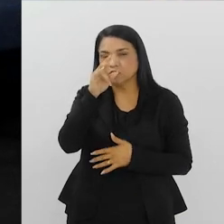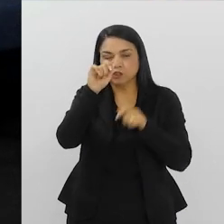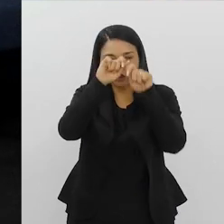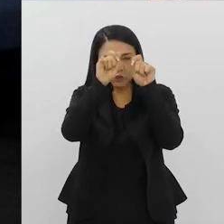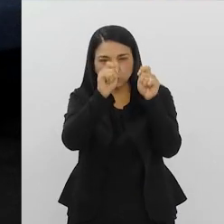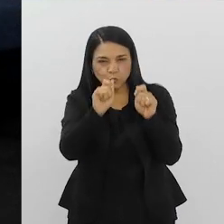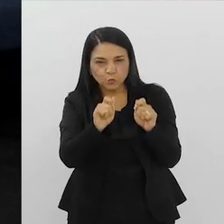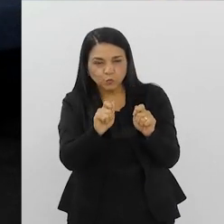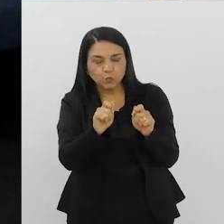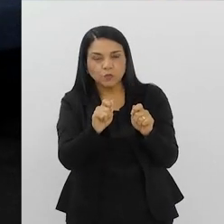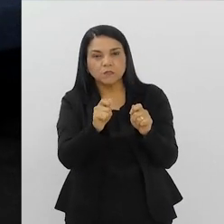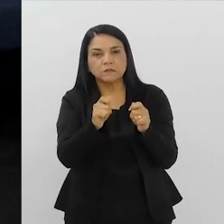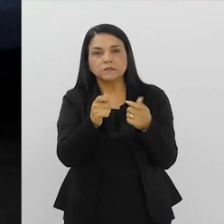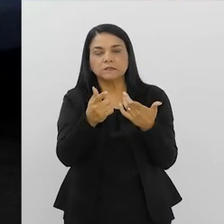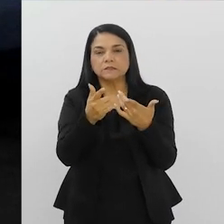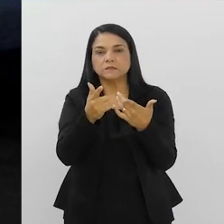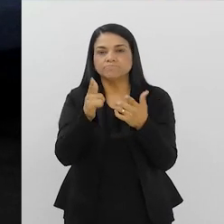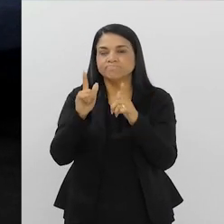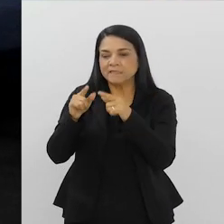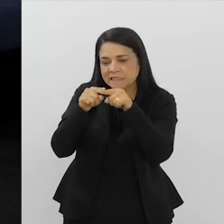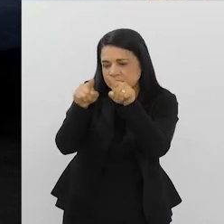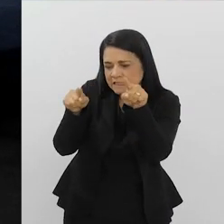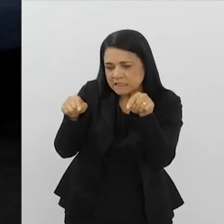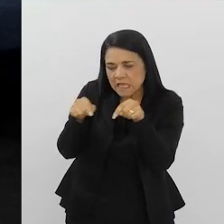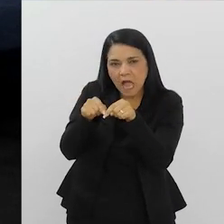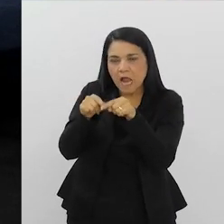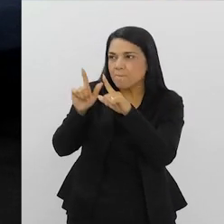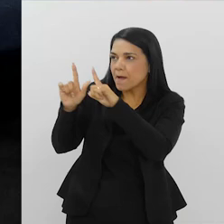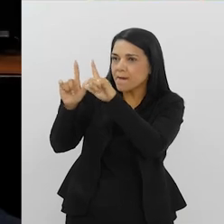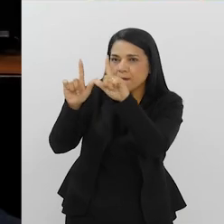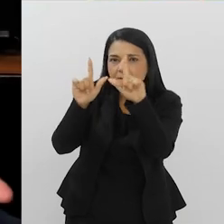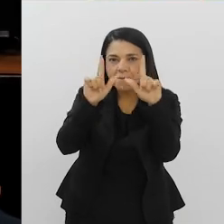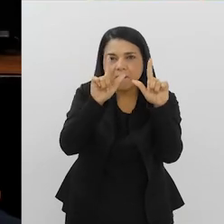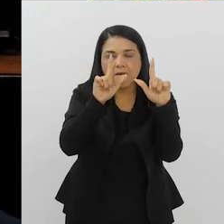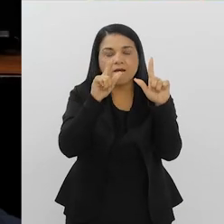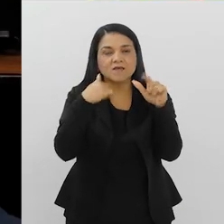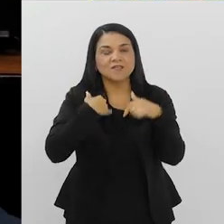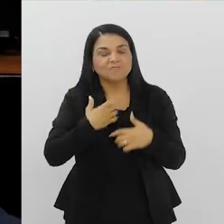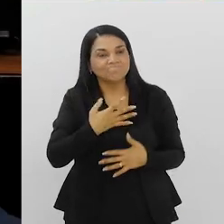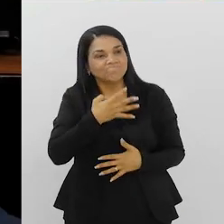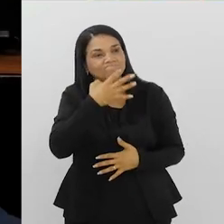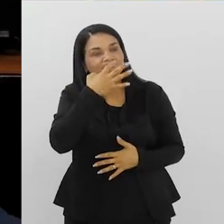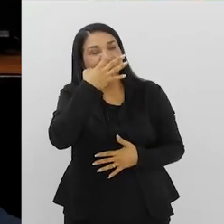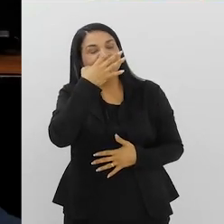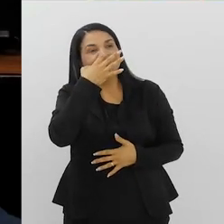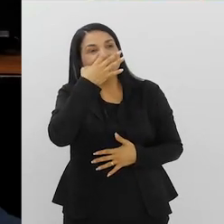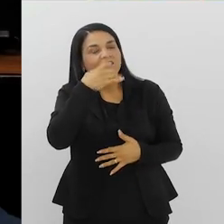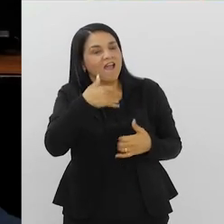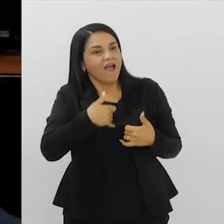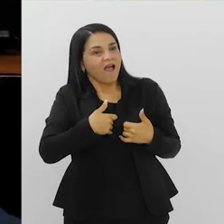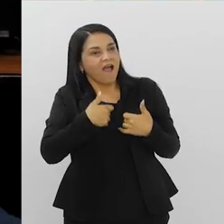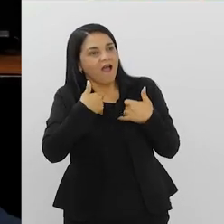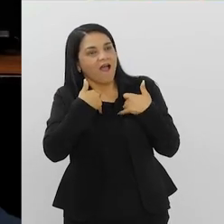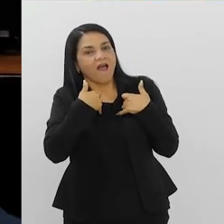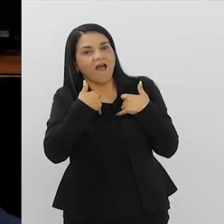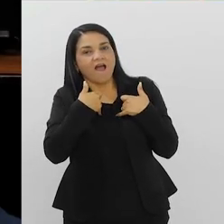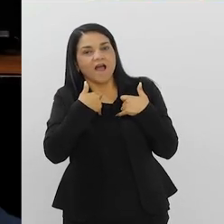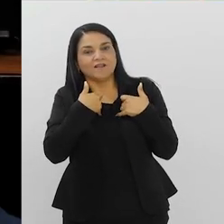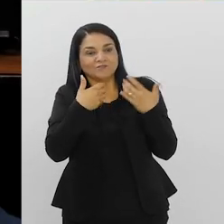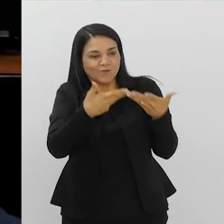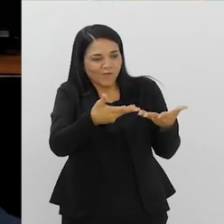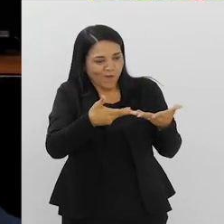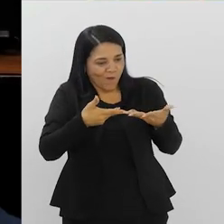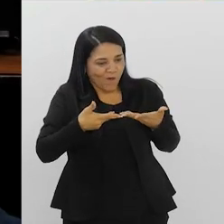mentor na minha vida assim na minha época de juventude porque a gente se desvia muito e o aqueline deu aqueles